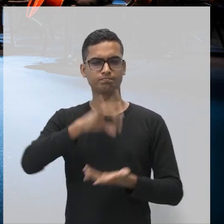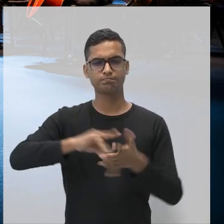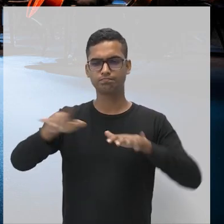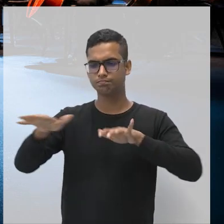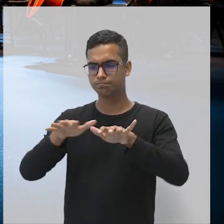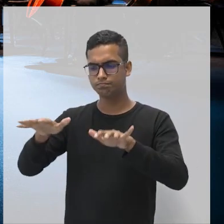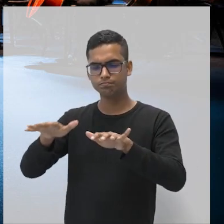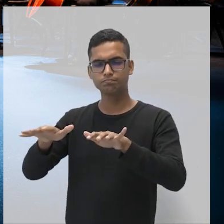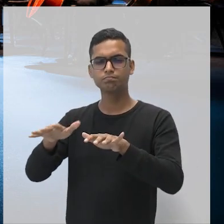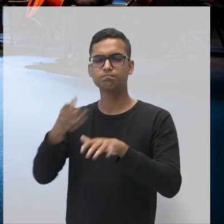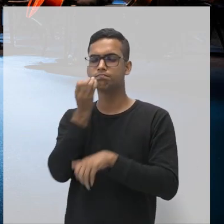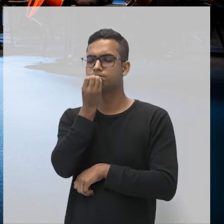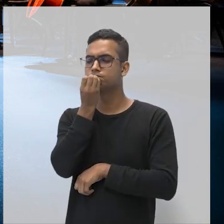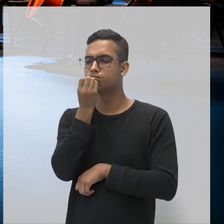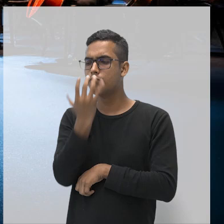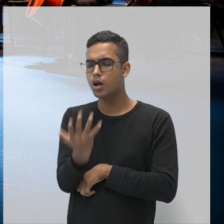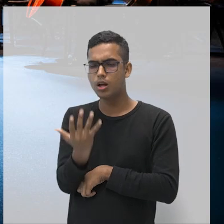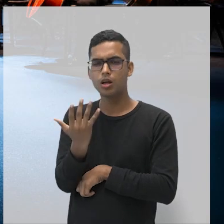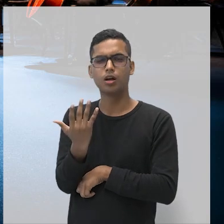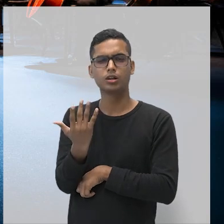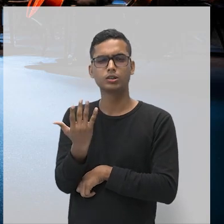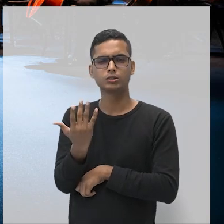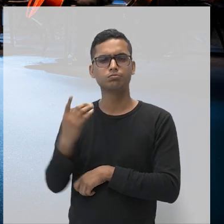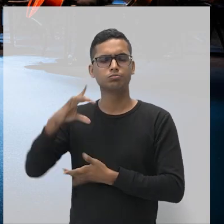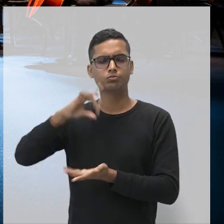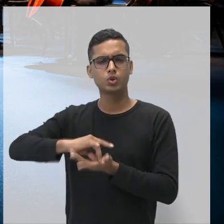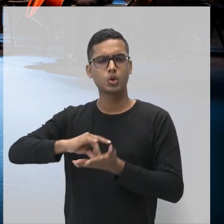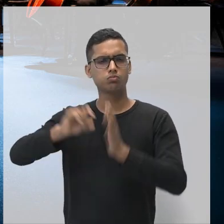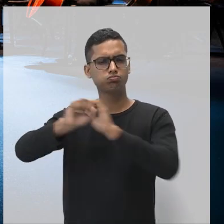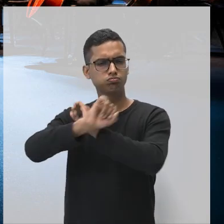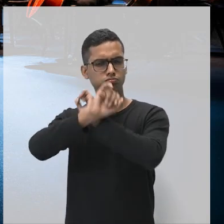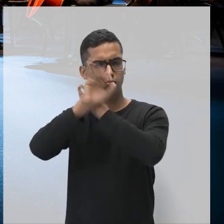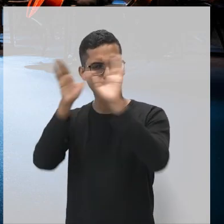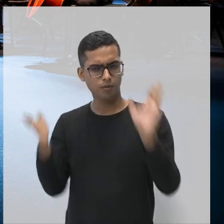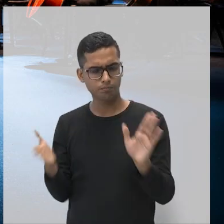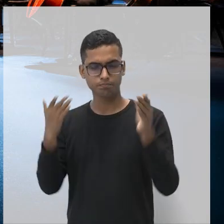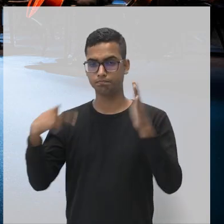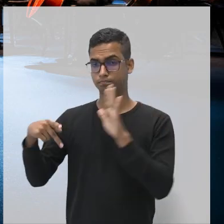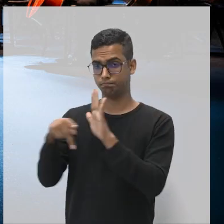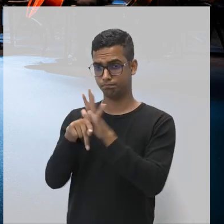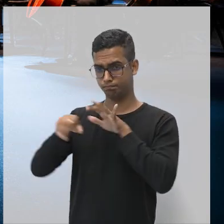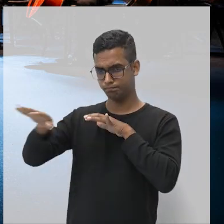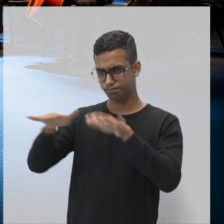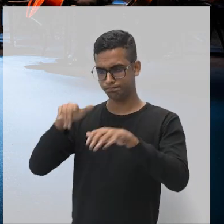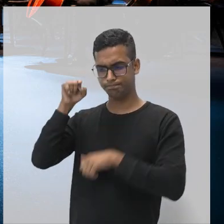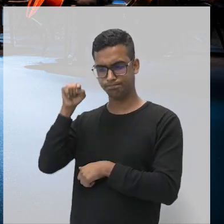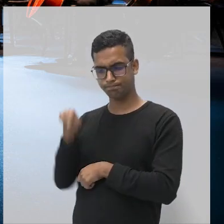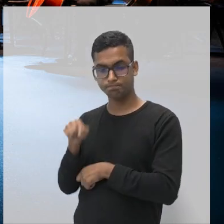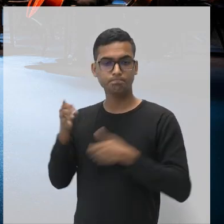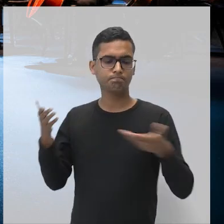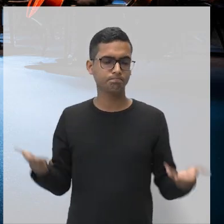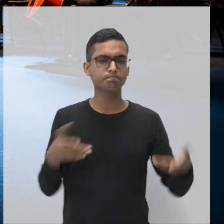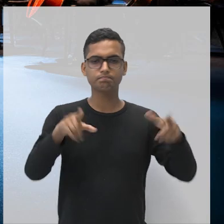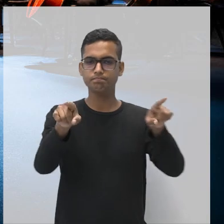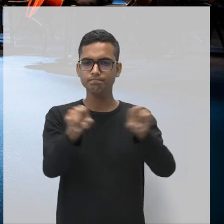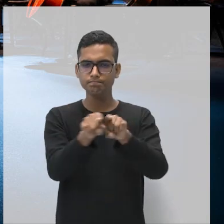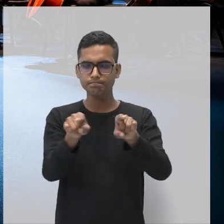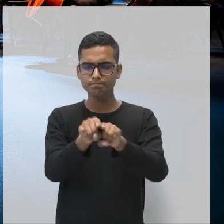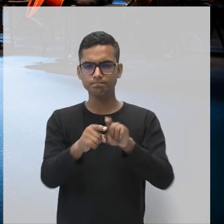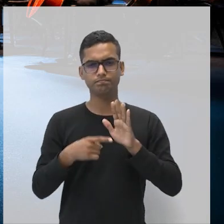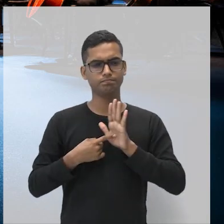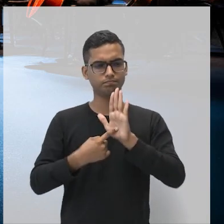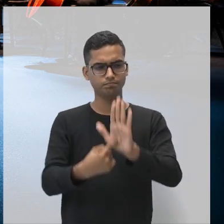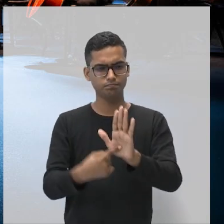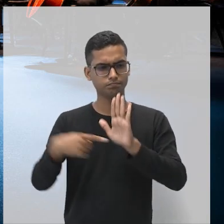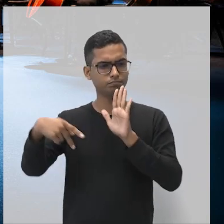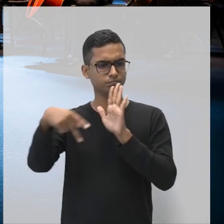Então, nesse sentido, fazendo esta analogia entre a orquestra e os movimentos, sob a